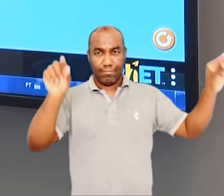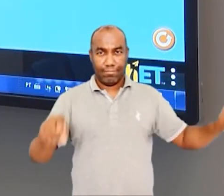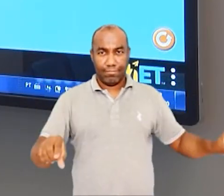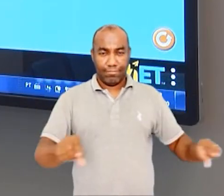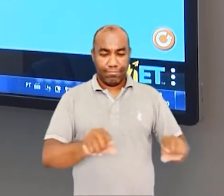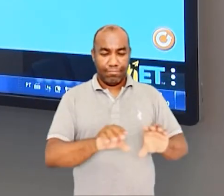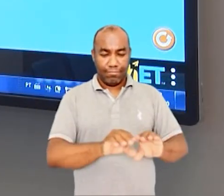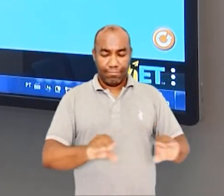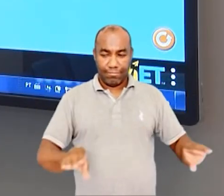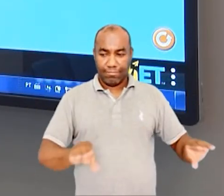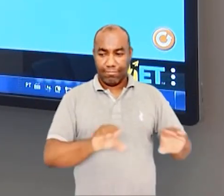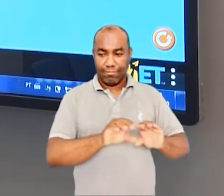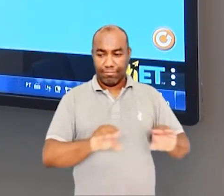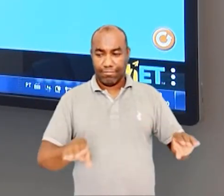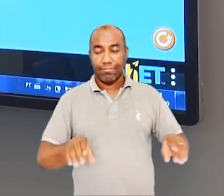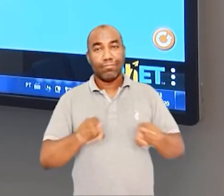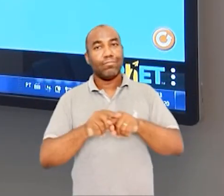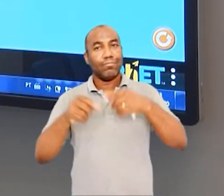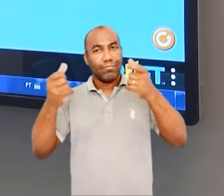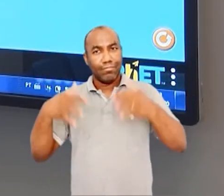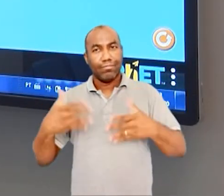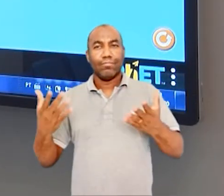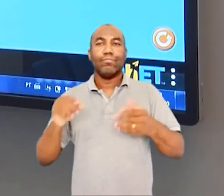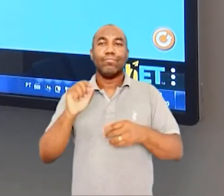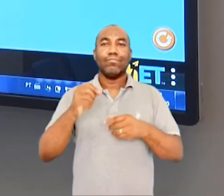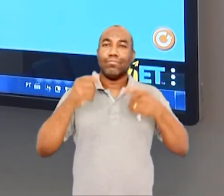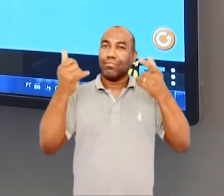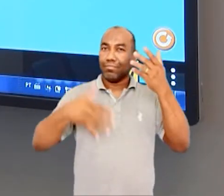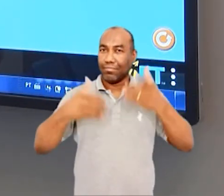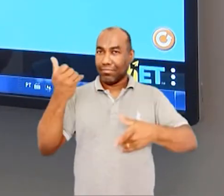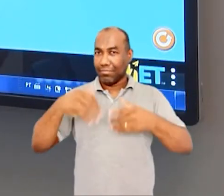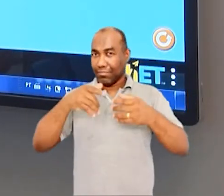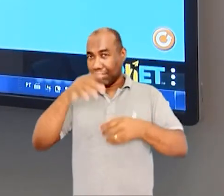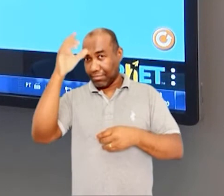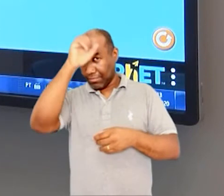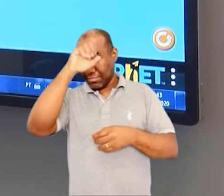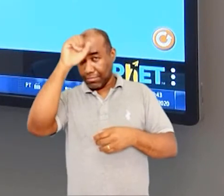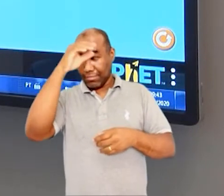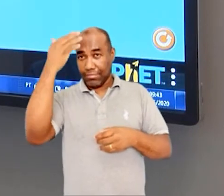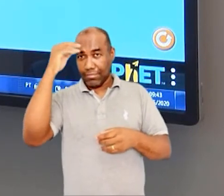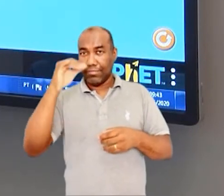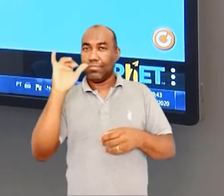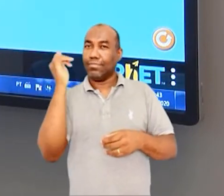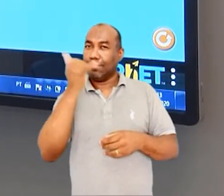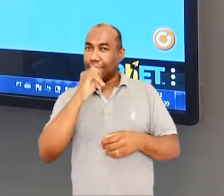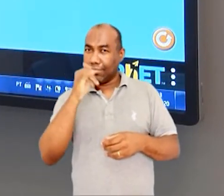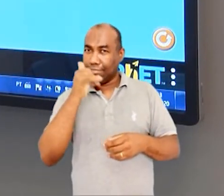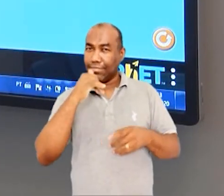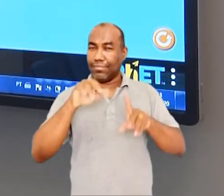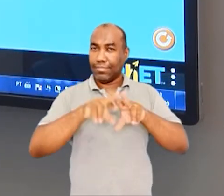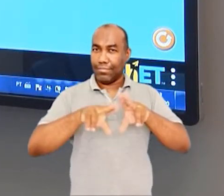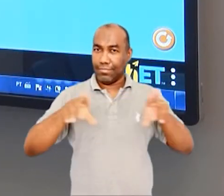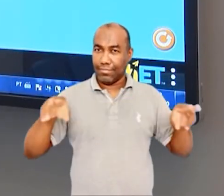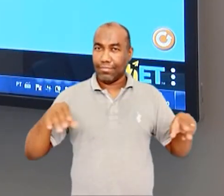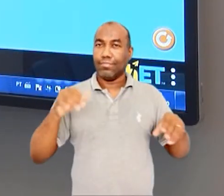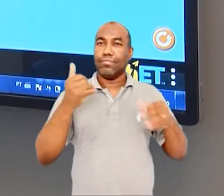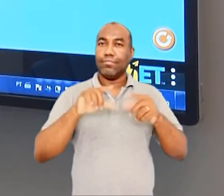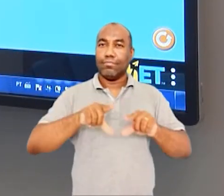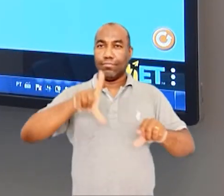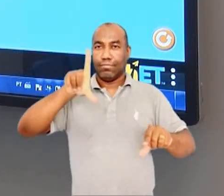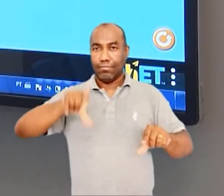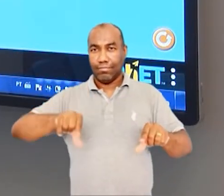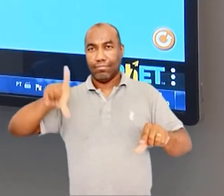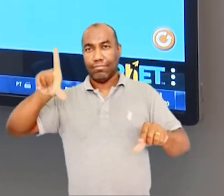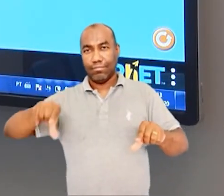em série, temos as grandezas físicas, diferença potencial, resistência e intensidade de corrente elétrica. A DDP é medida em volts, a resistência